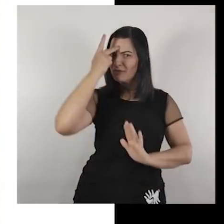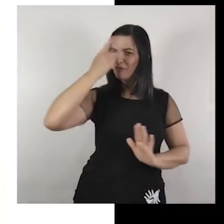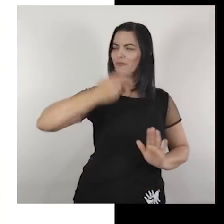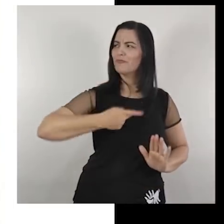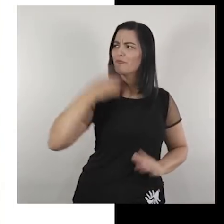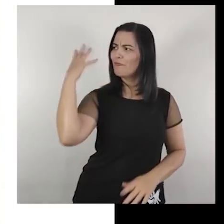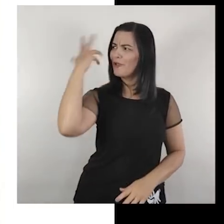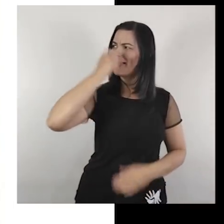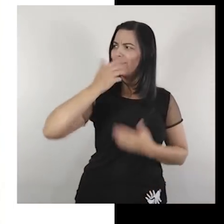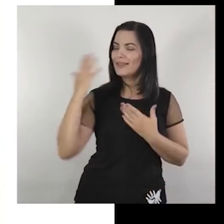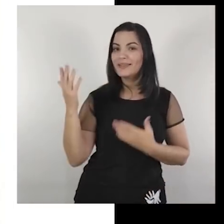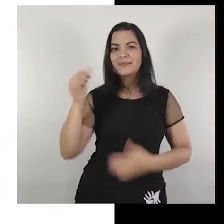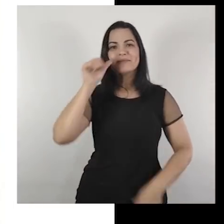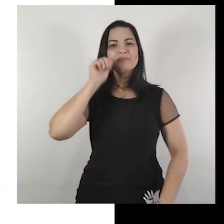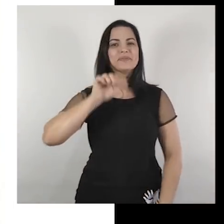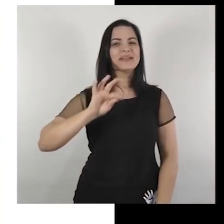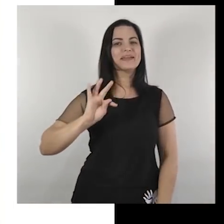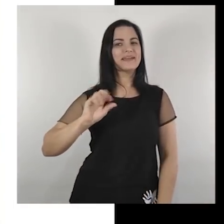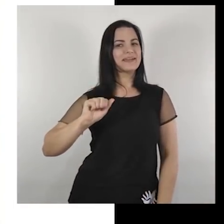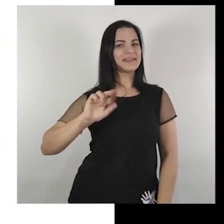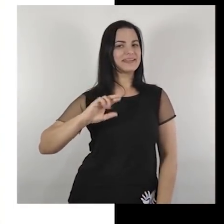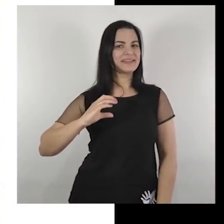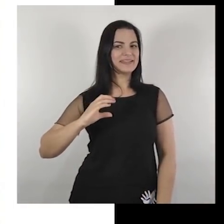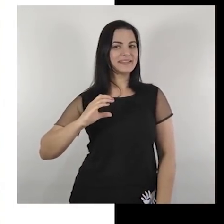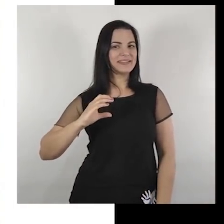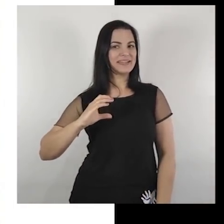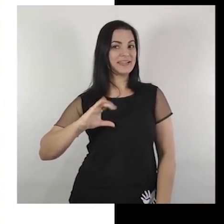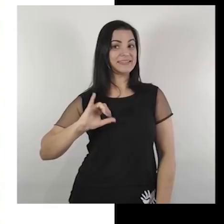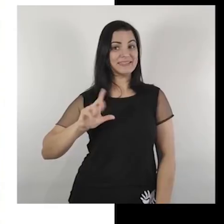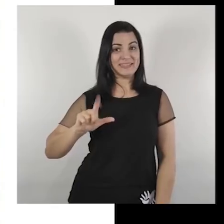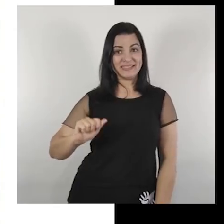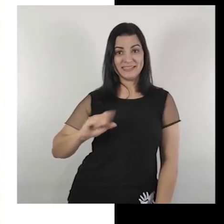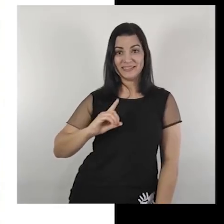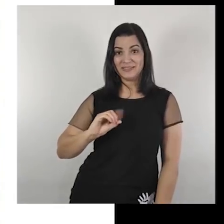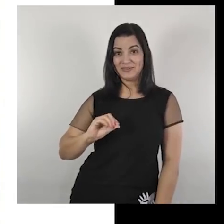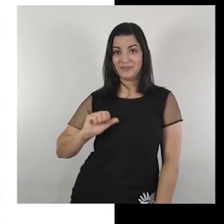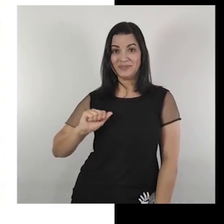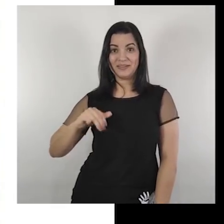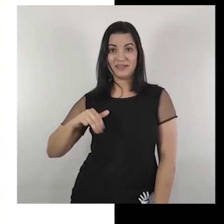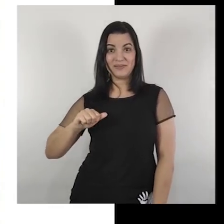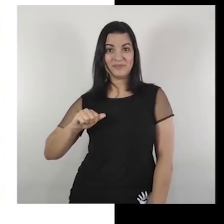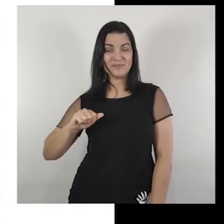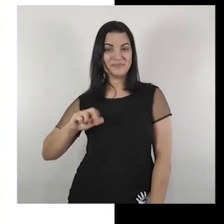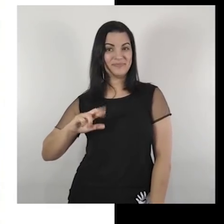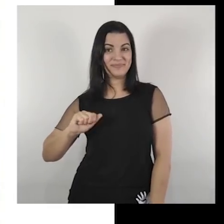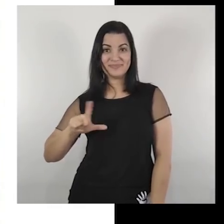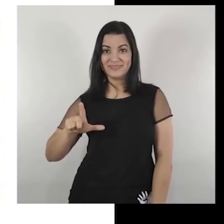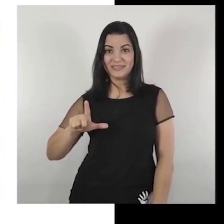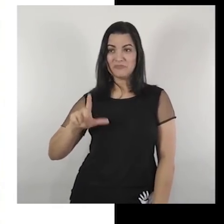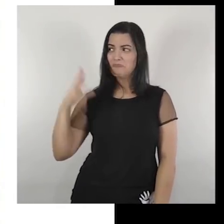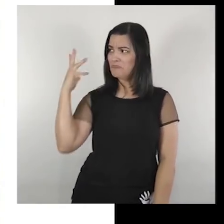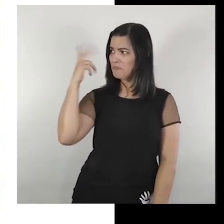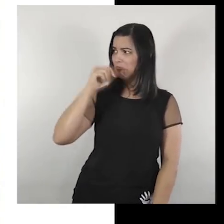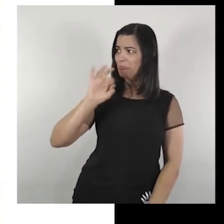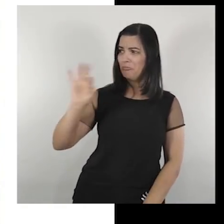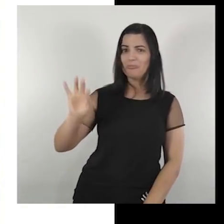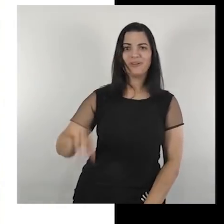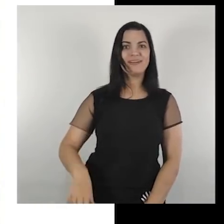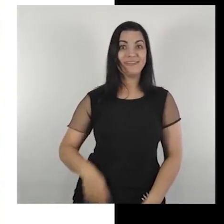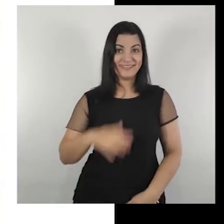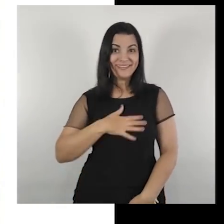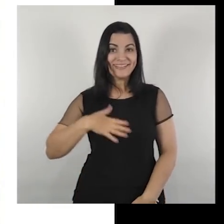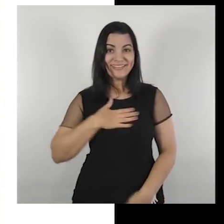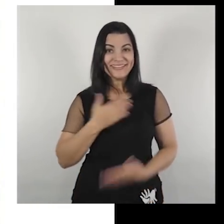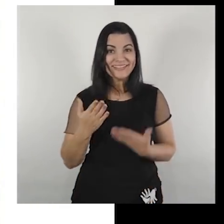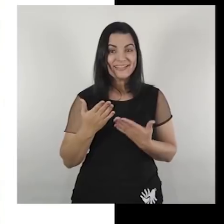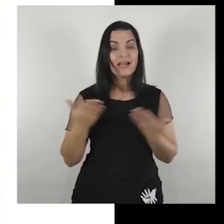que autorretrato lindo da Tarsila do Amaral. Que vestido chique, hein? Que linda que ela